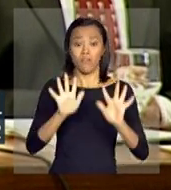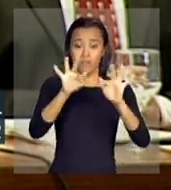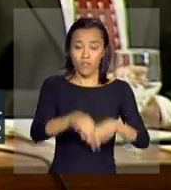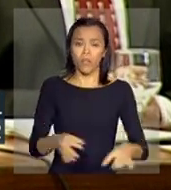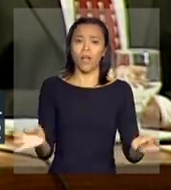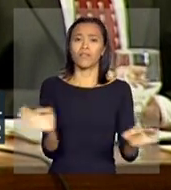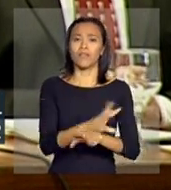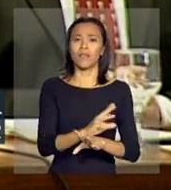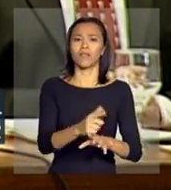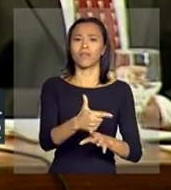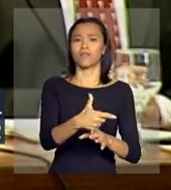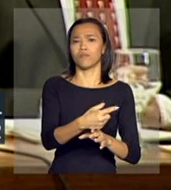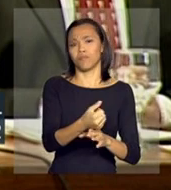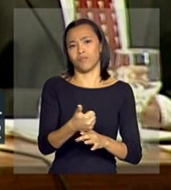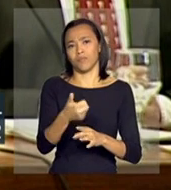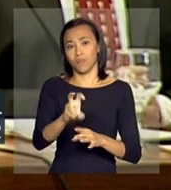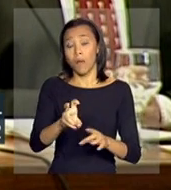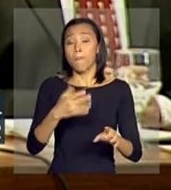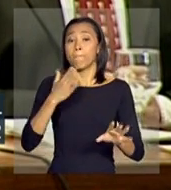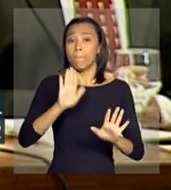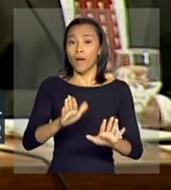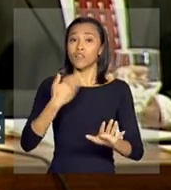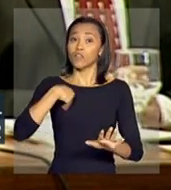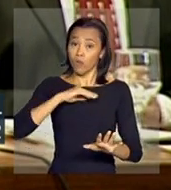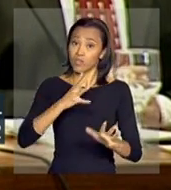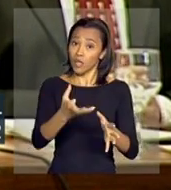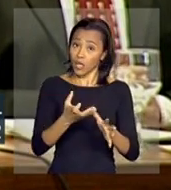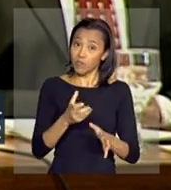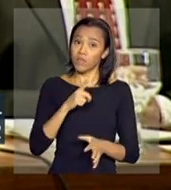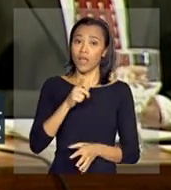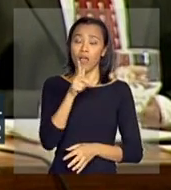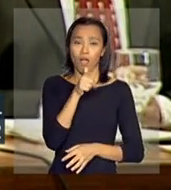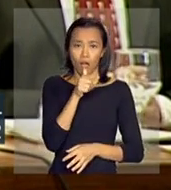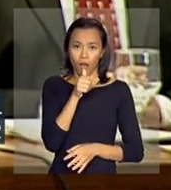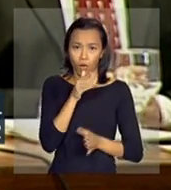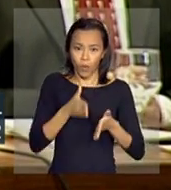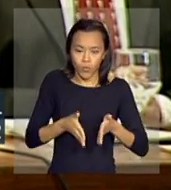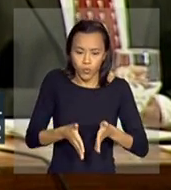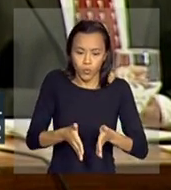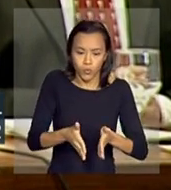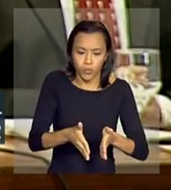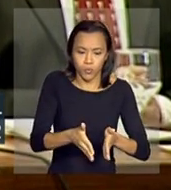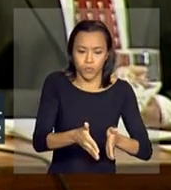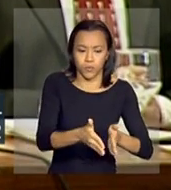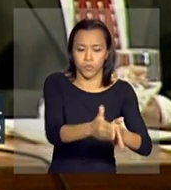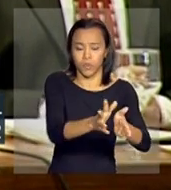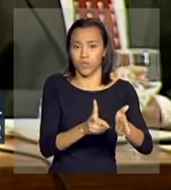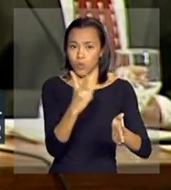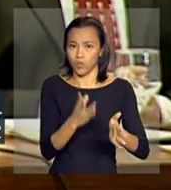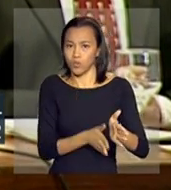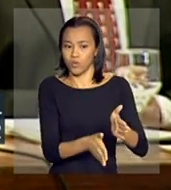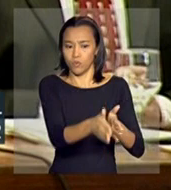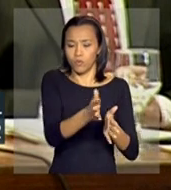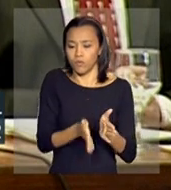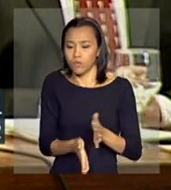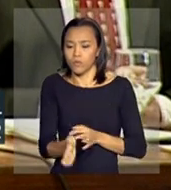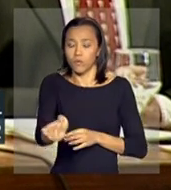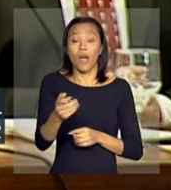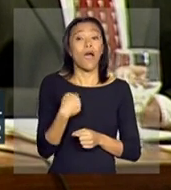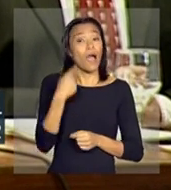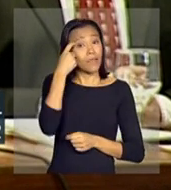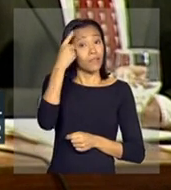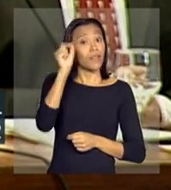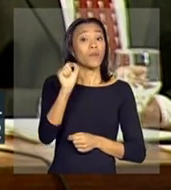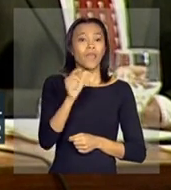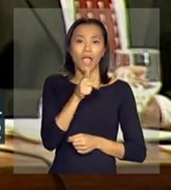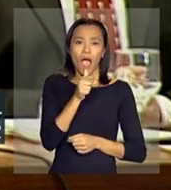15. Mas queremos ter água nos dois eixos até o segundo semestre de 14. A ideia é que a